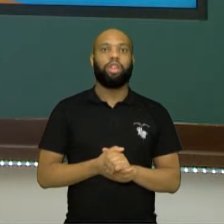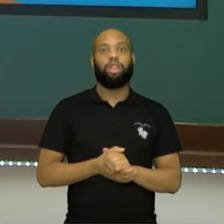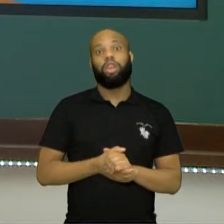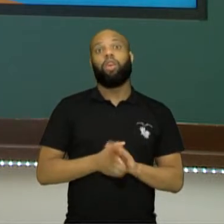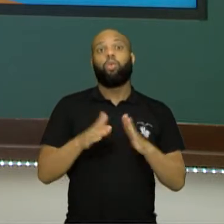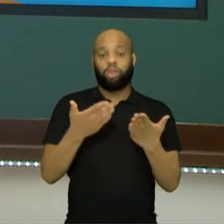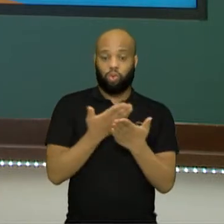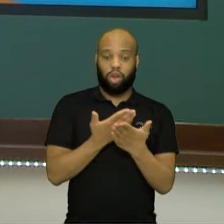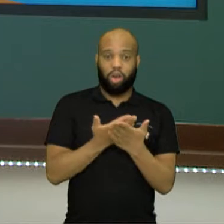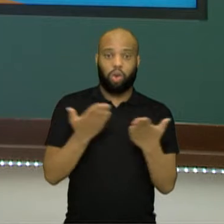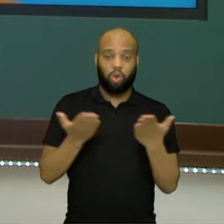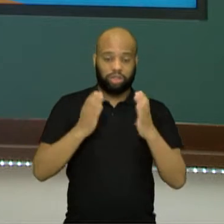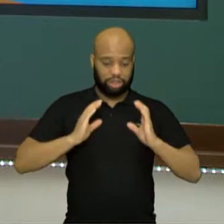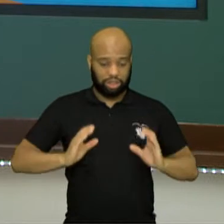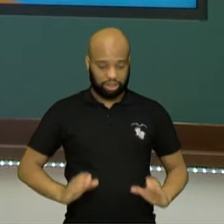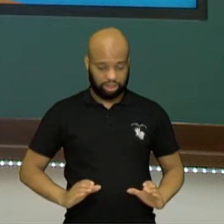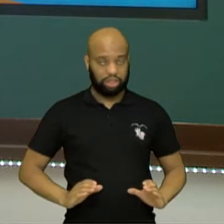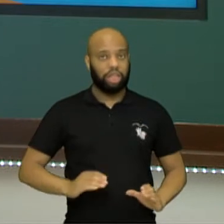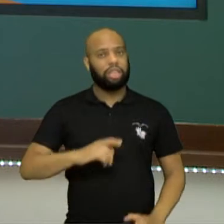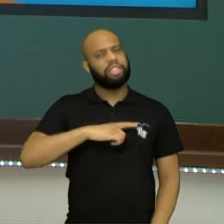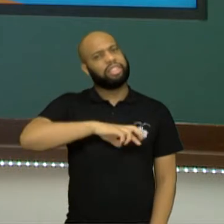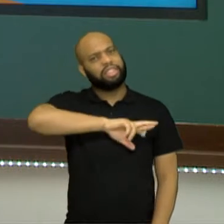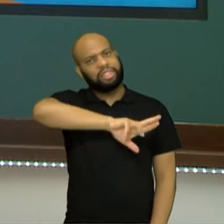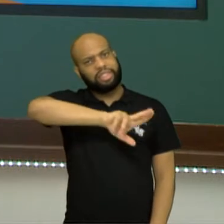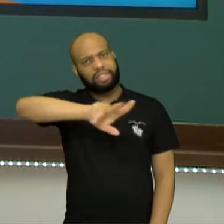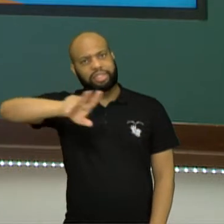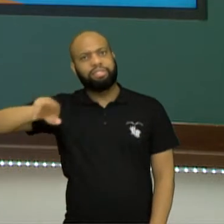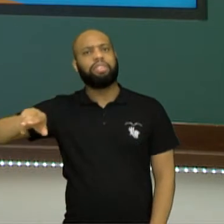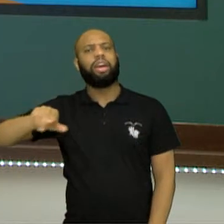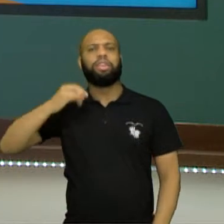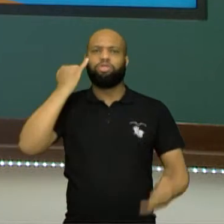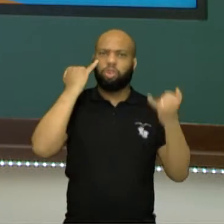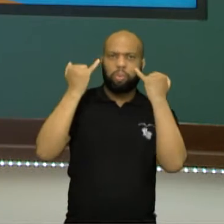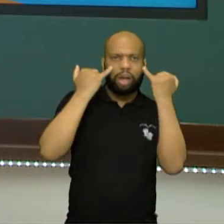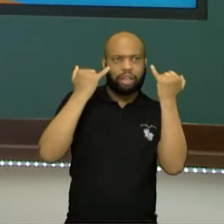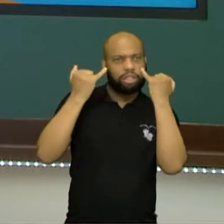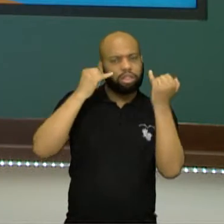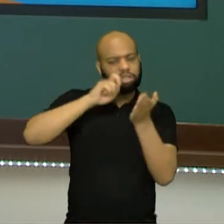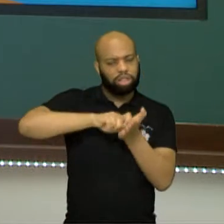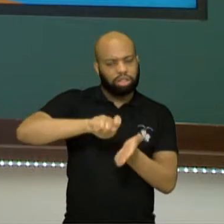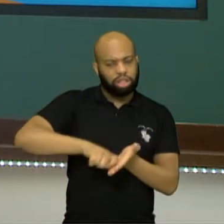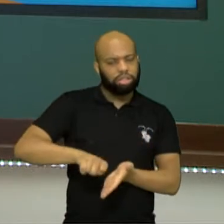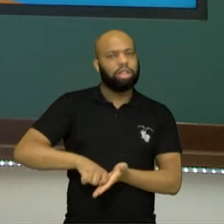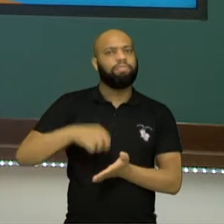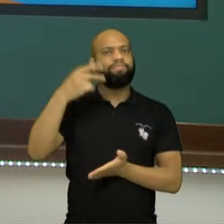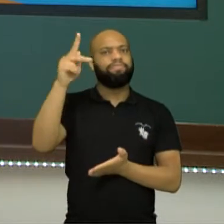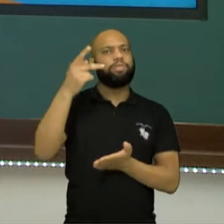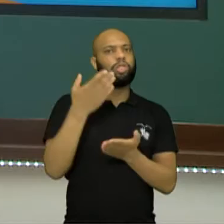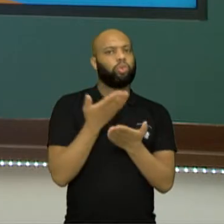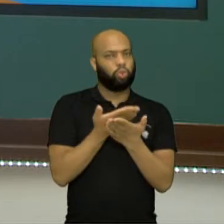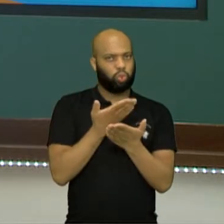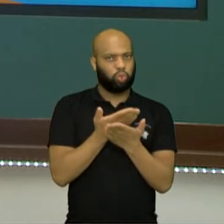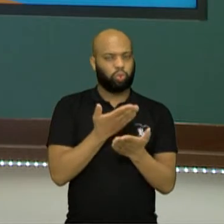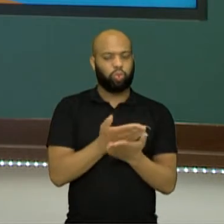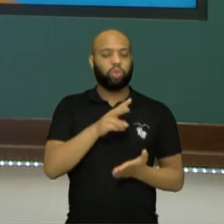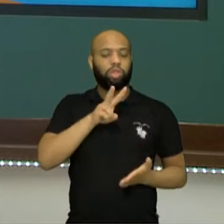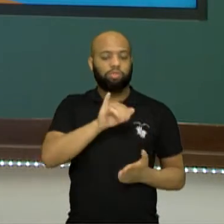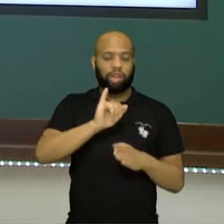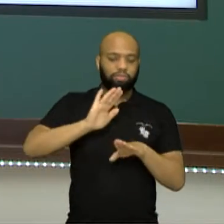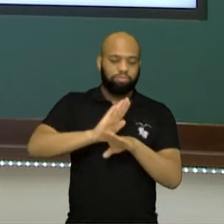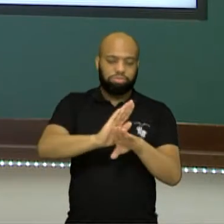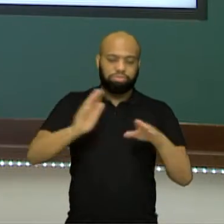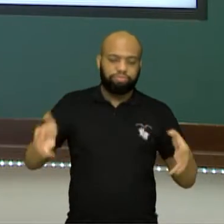nossa aula tem muitas informações para você anotar para praticar nos seus estudos. Vamos ajudar você